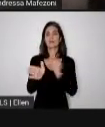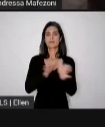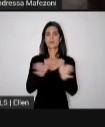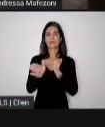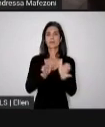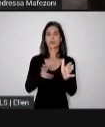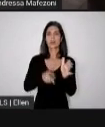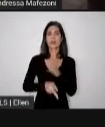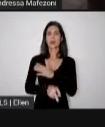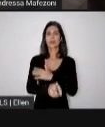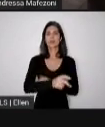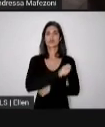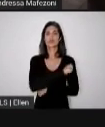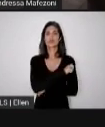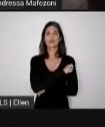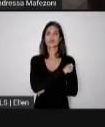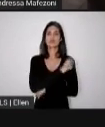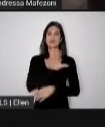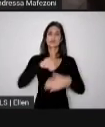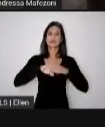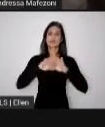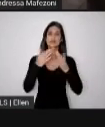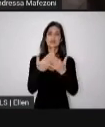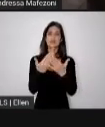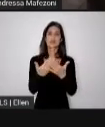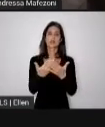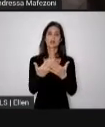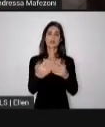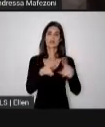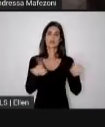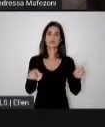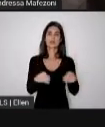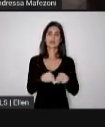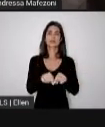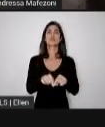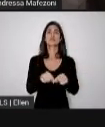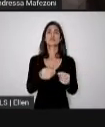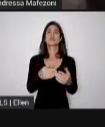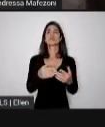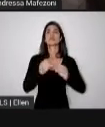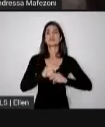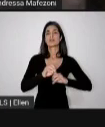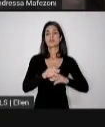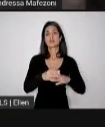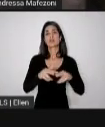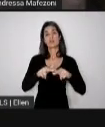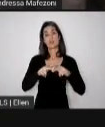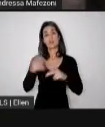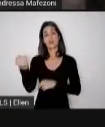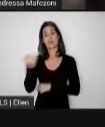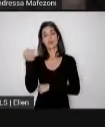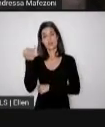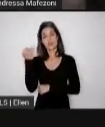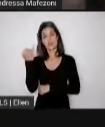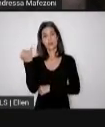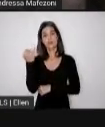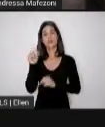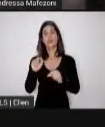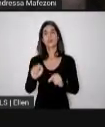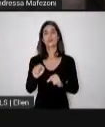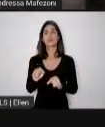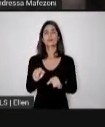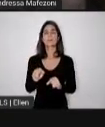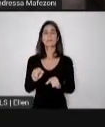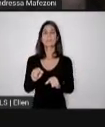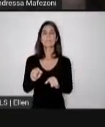dos nossos estudantes nas nossas salas de aulas comuns. Para isso é importante, então, acontecer